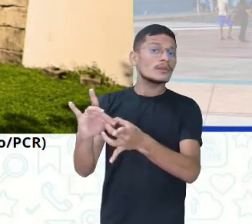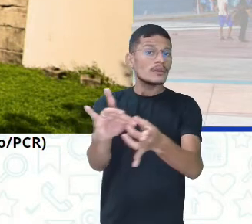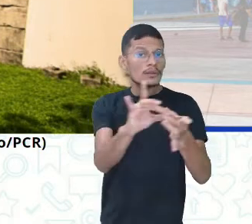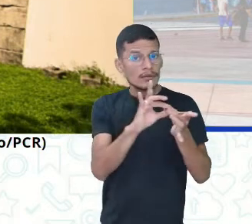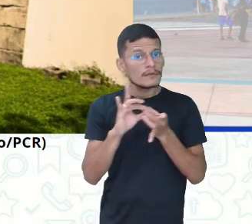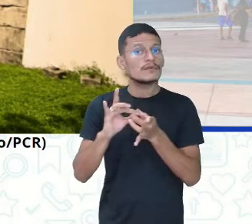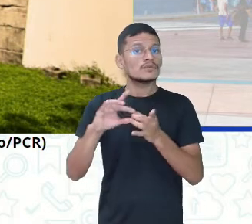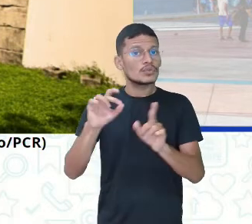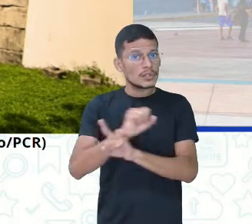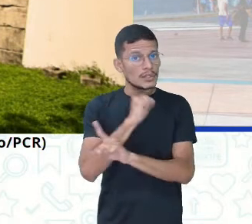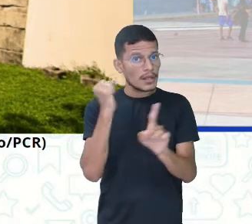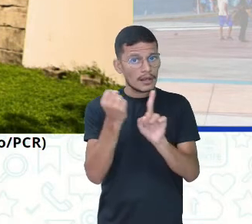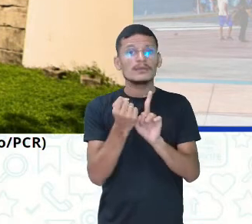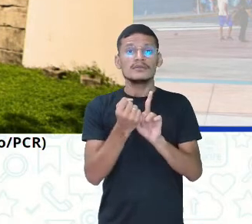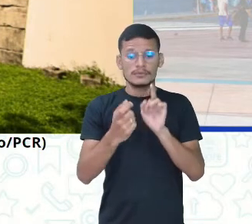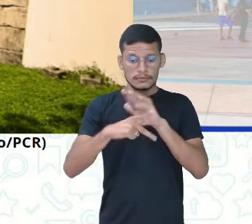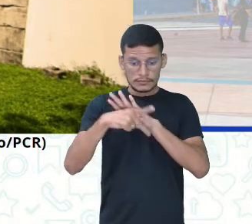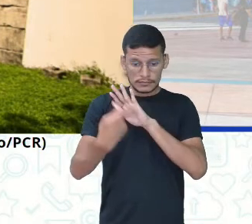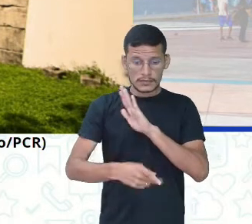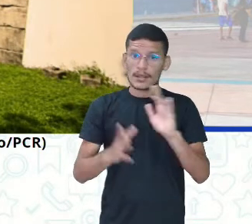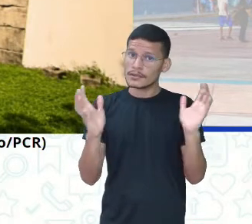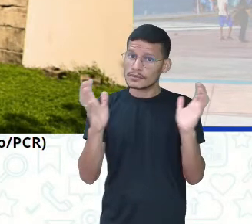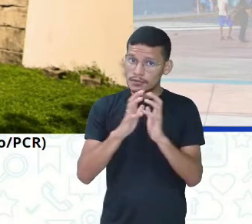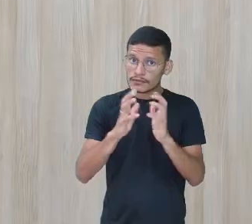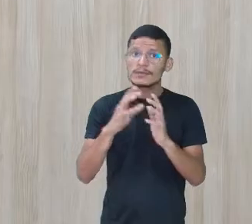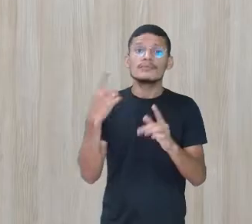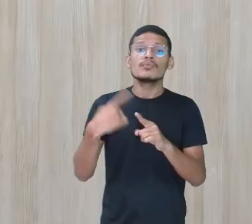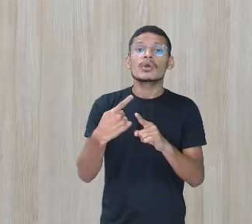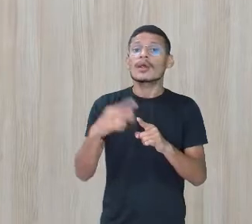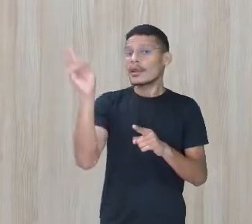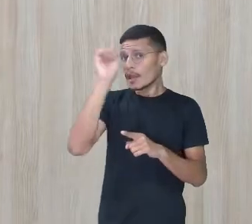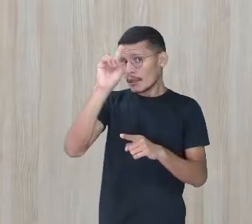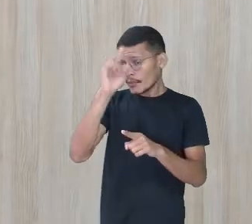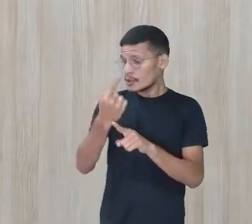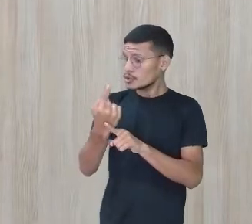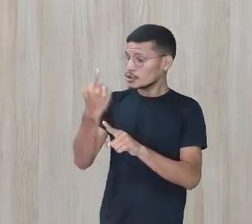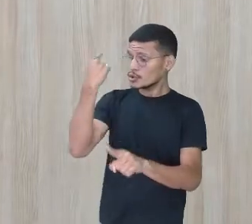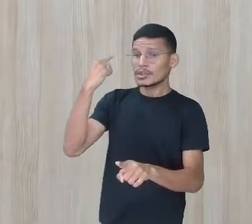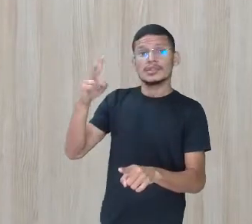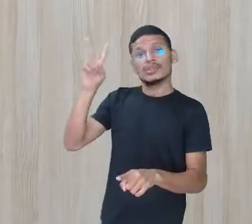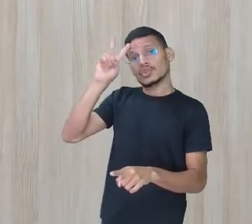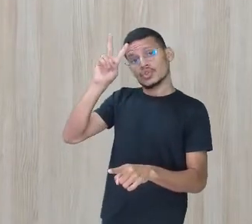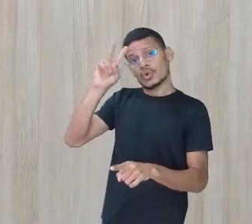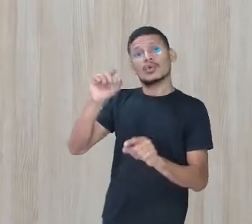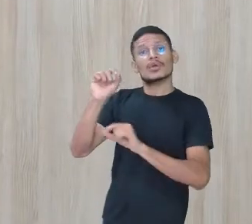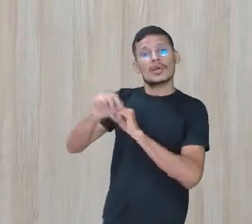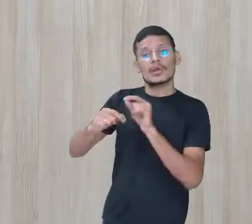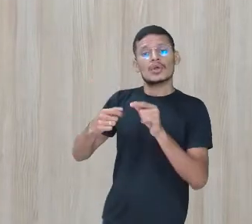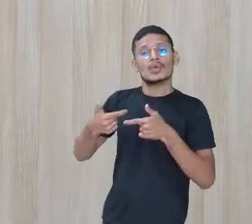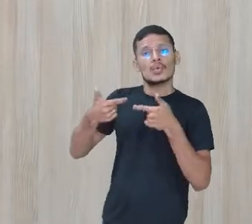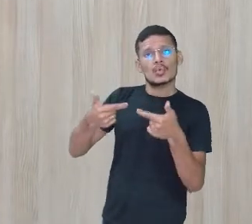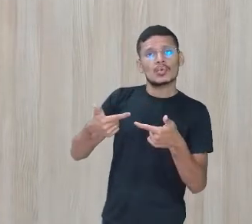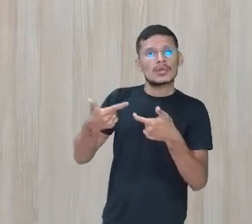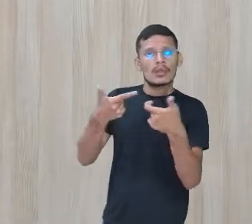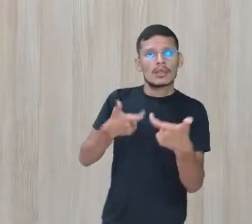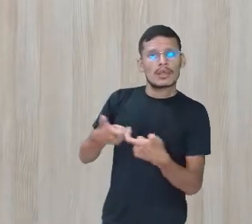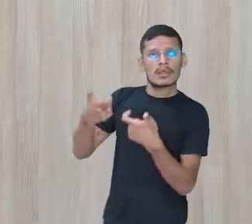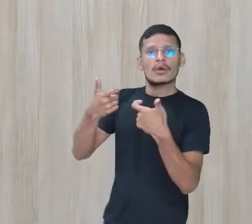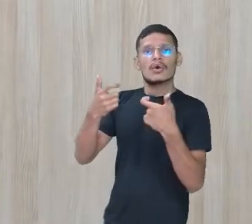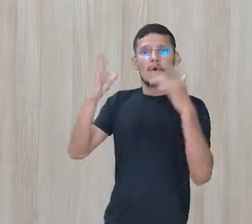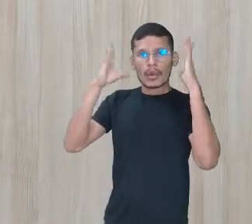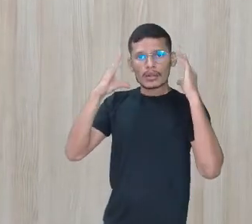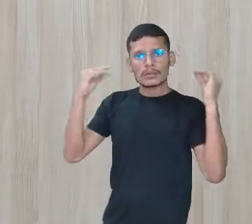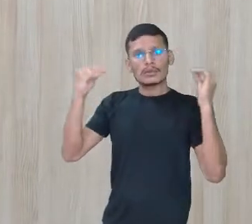sociedade, da sociedade, né, recifense. Por quê? Porque remonta a história da presença dos holandeses, da luta contra os holandeses, dessa